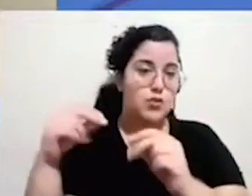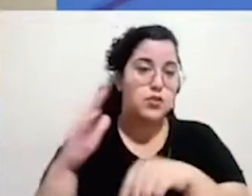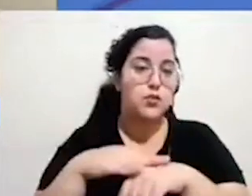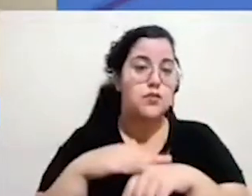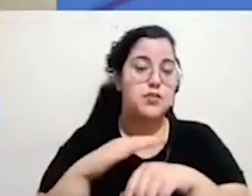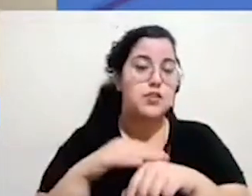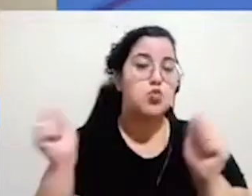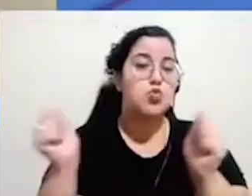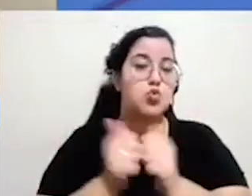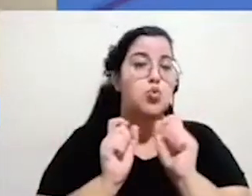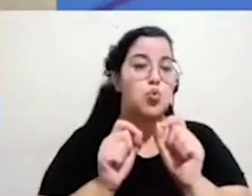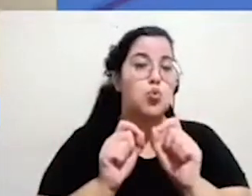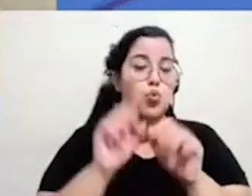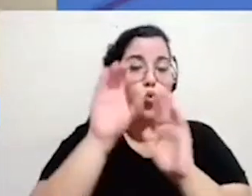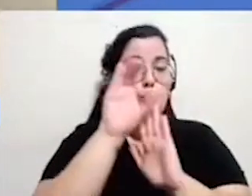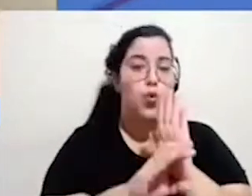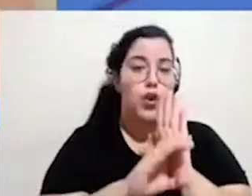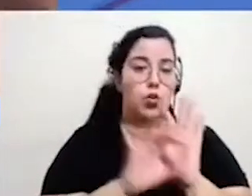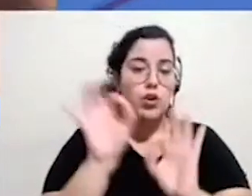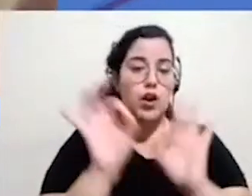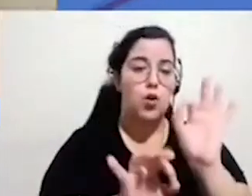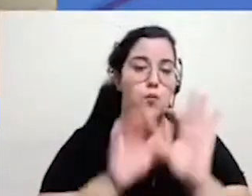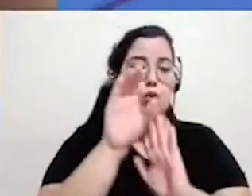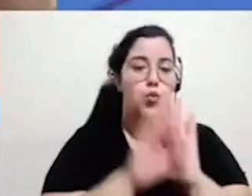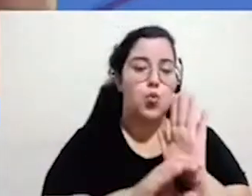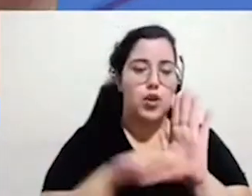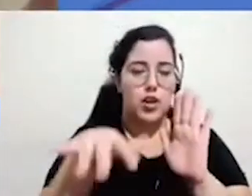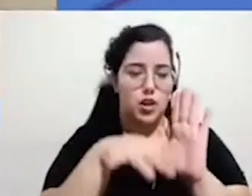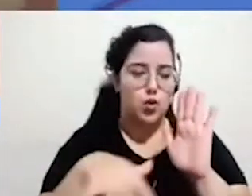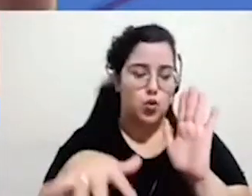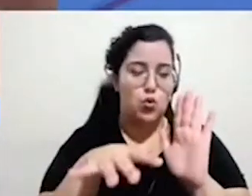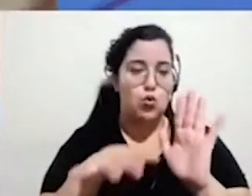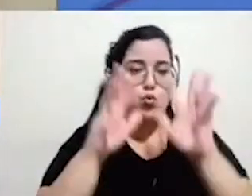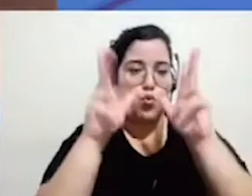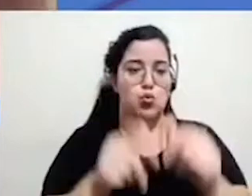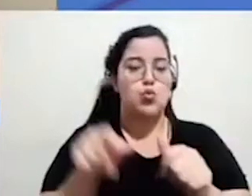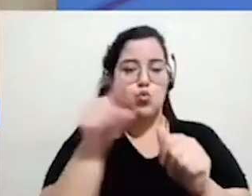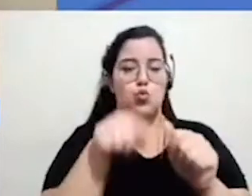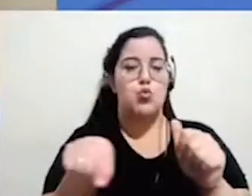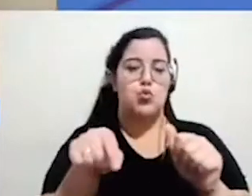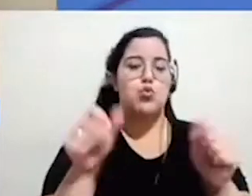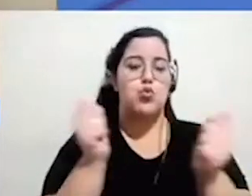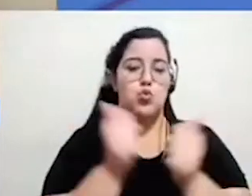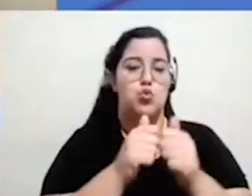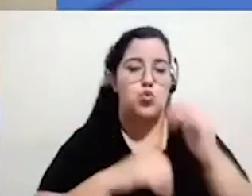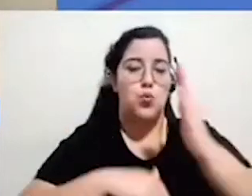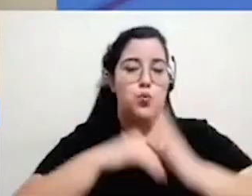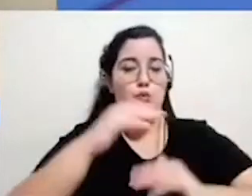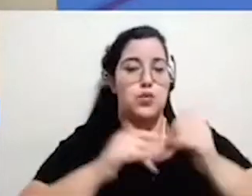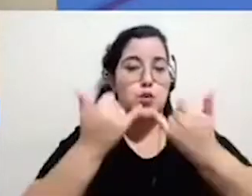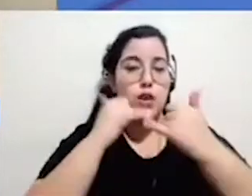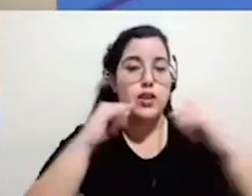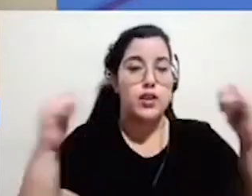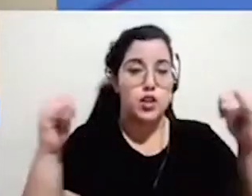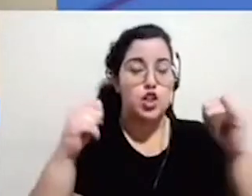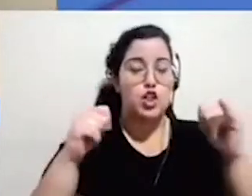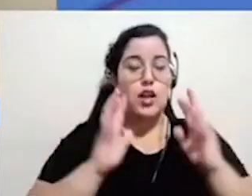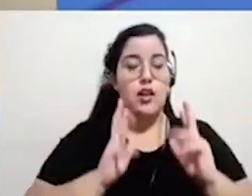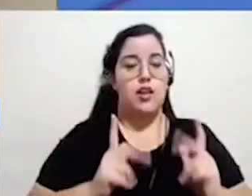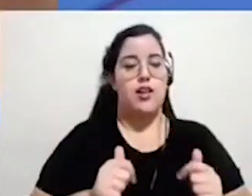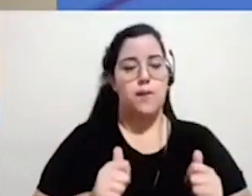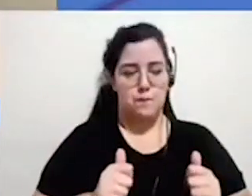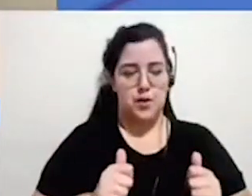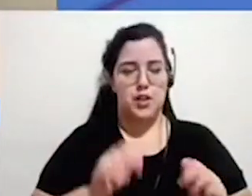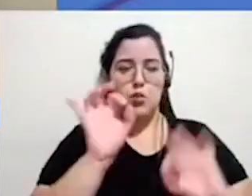construindo os currículos da cadeia produtiva inteira envolvida na produção de energia limpa. Então,